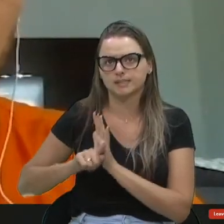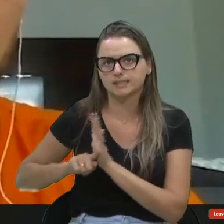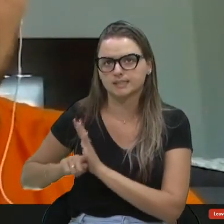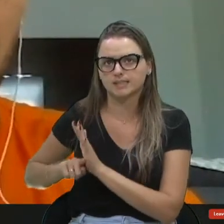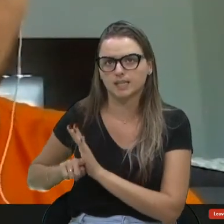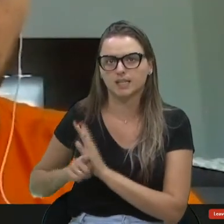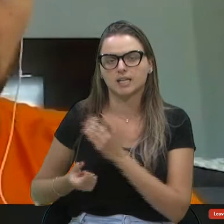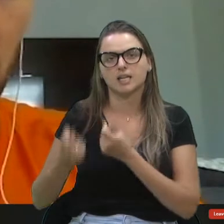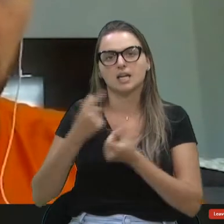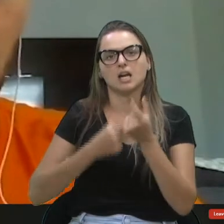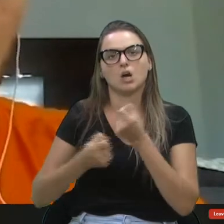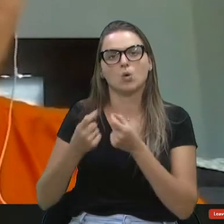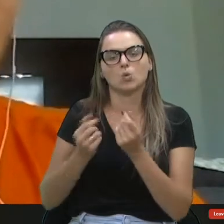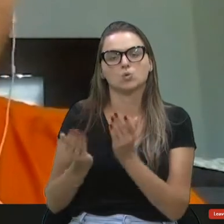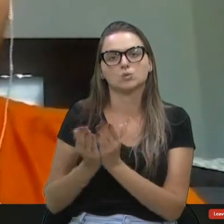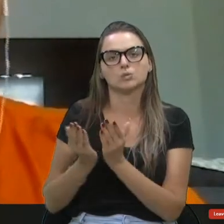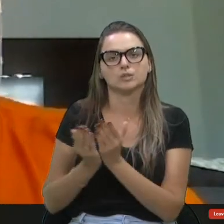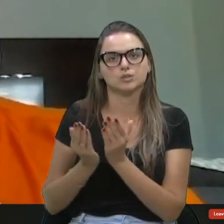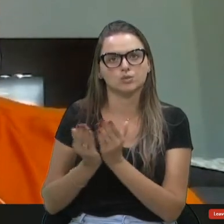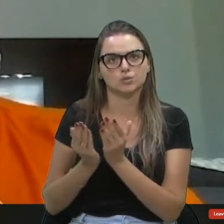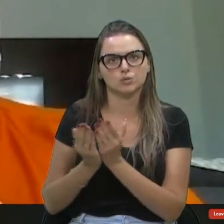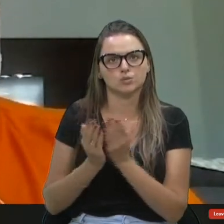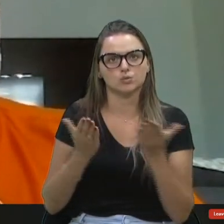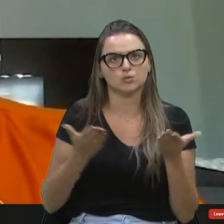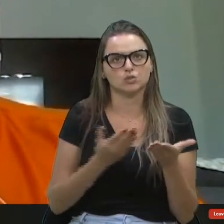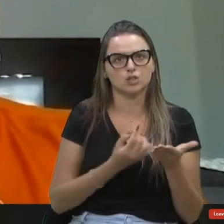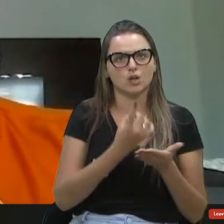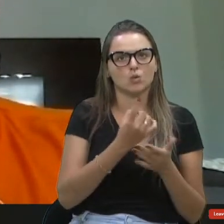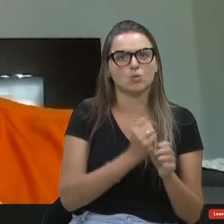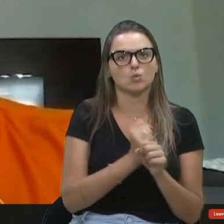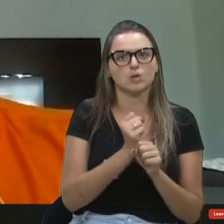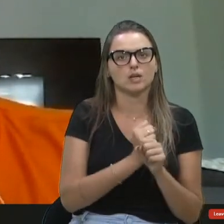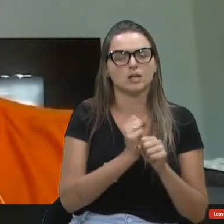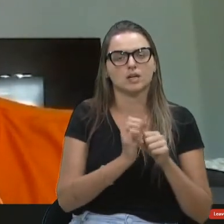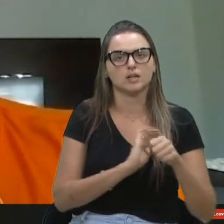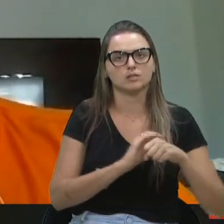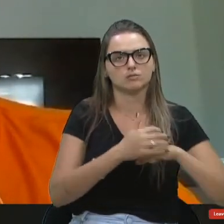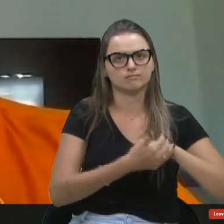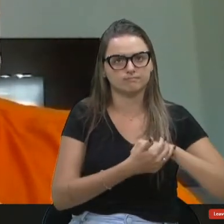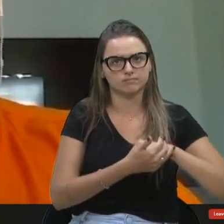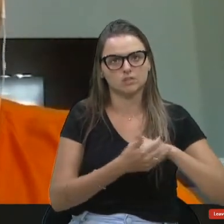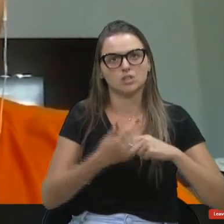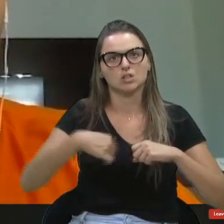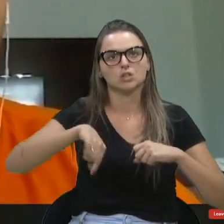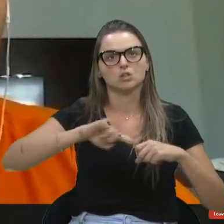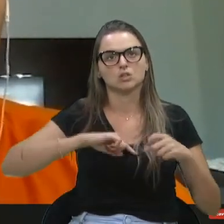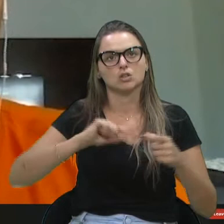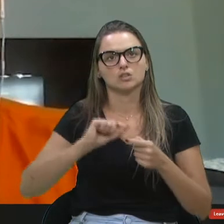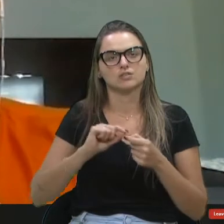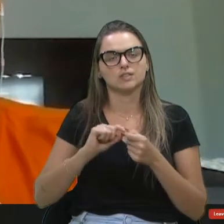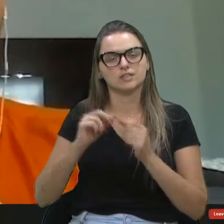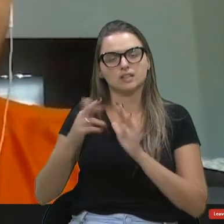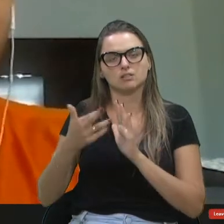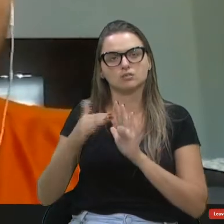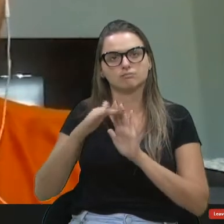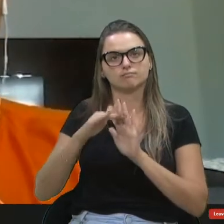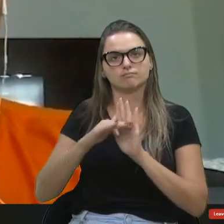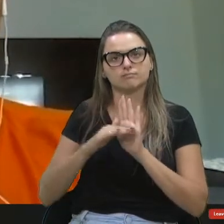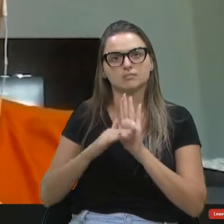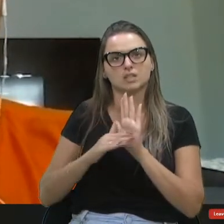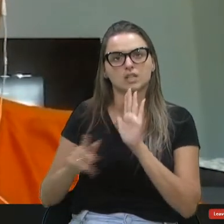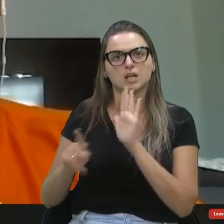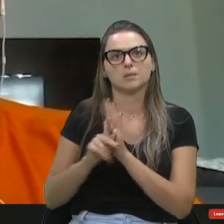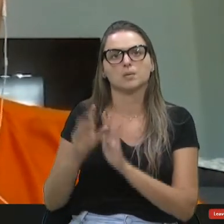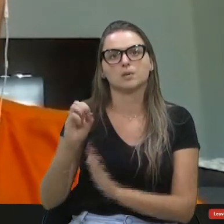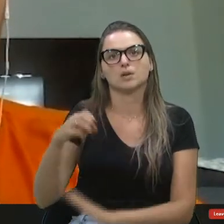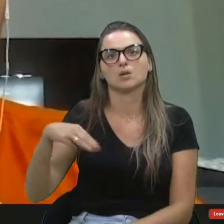interessante, eu posso passar para vocês. Já há um ano de pandemia, nós estamos tomando medidas aqui no Estado que a própria